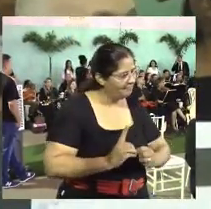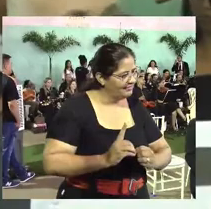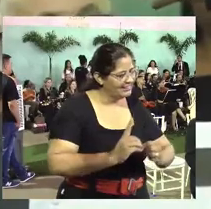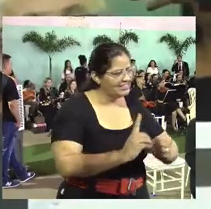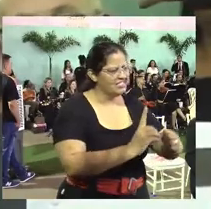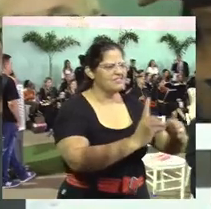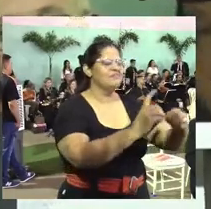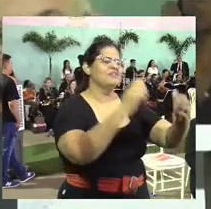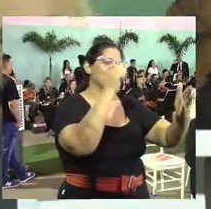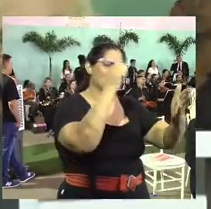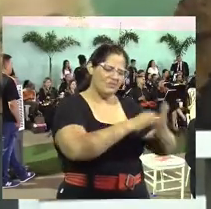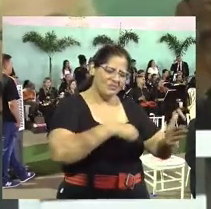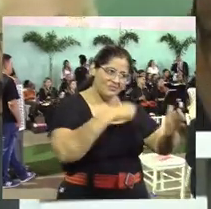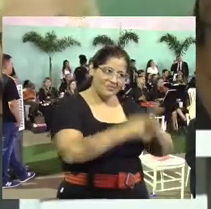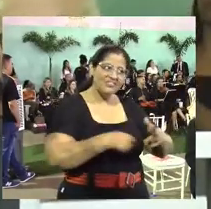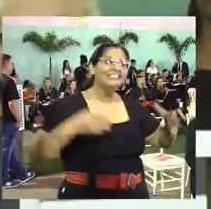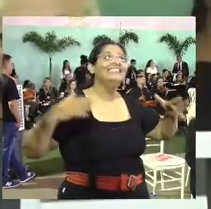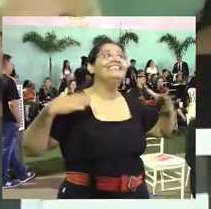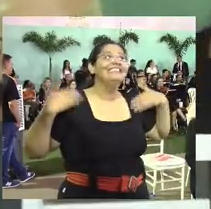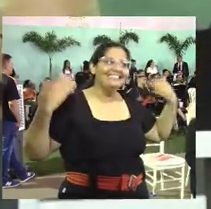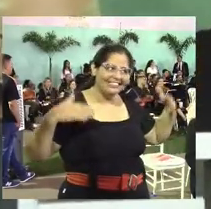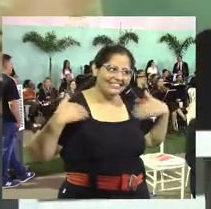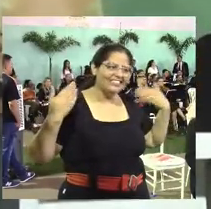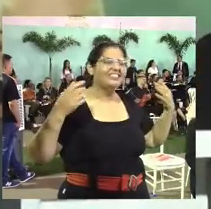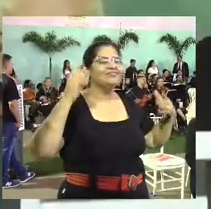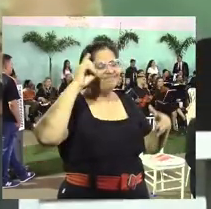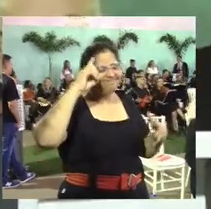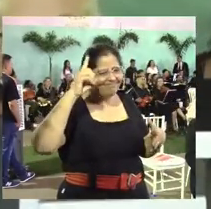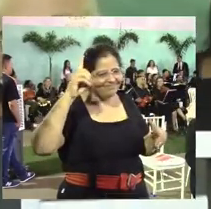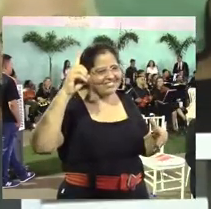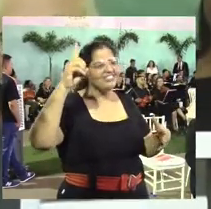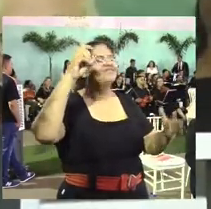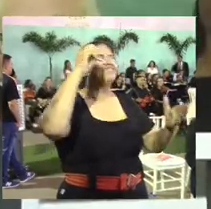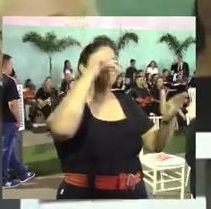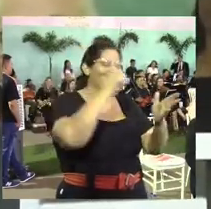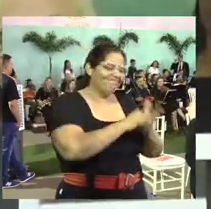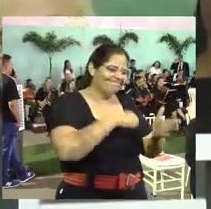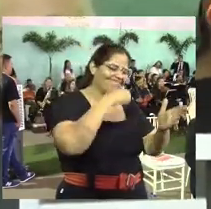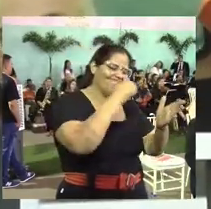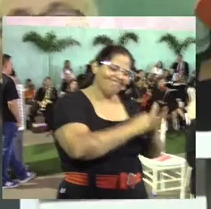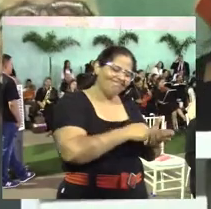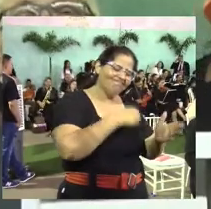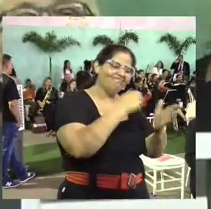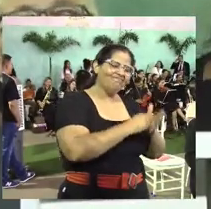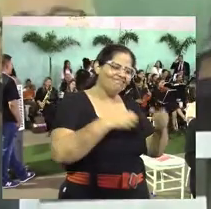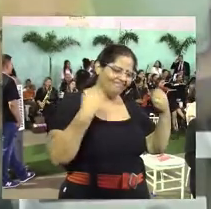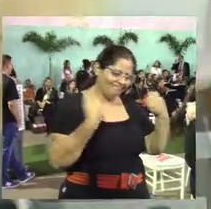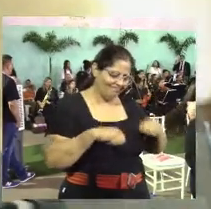se anima São dias para lutar